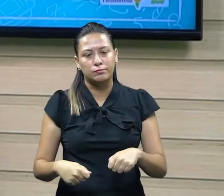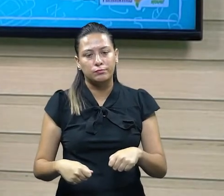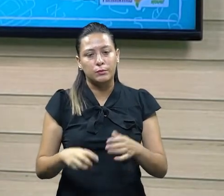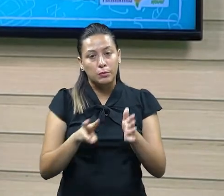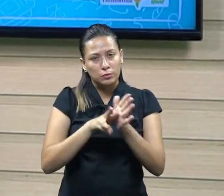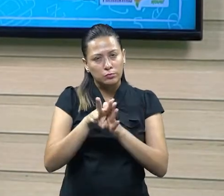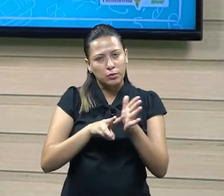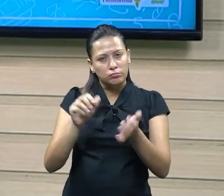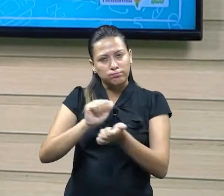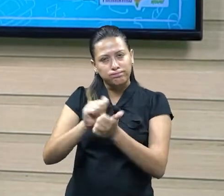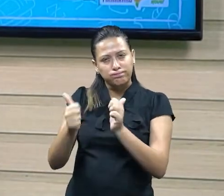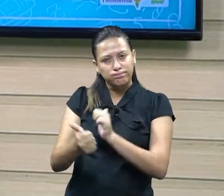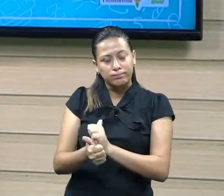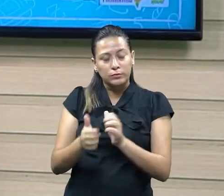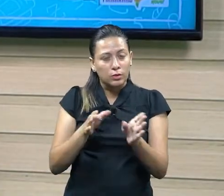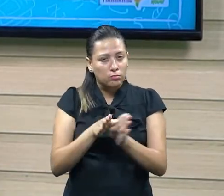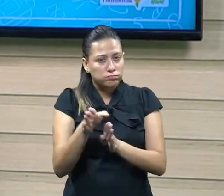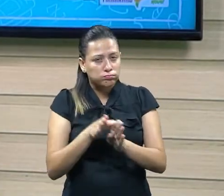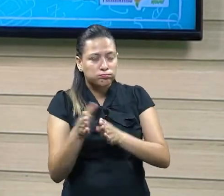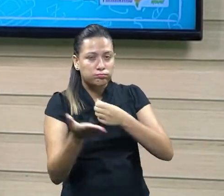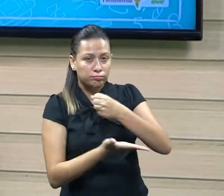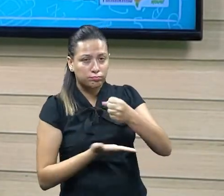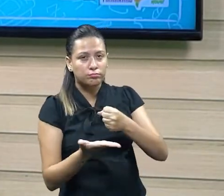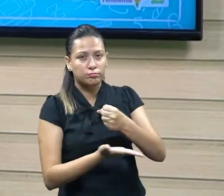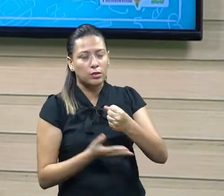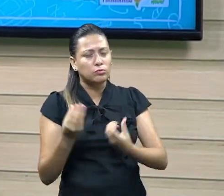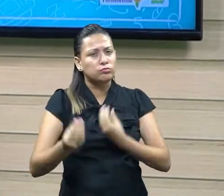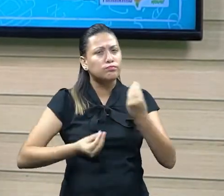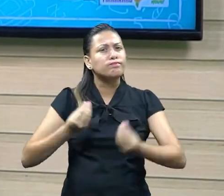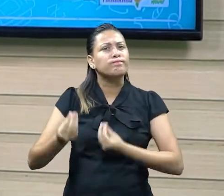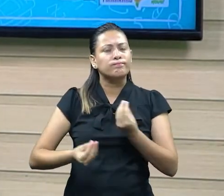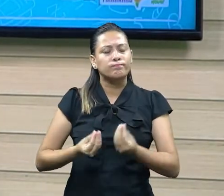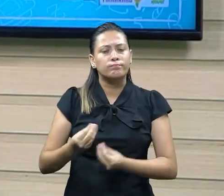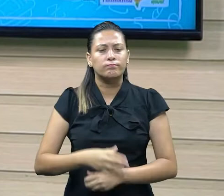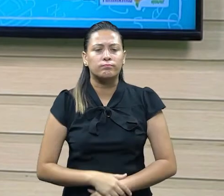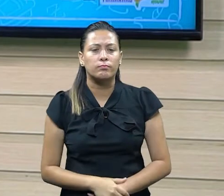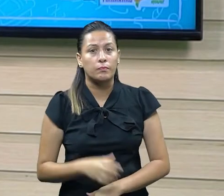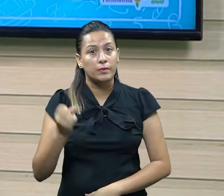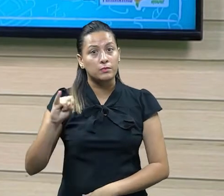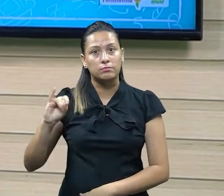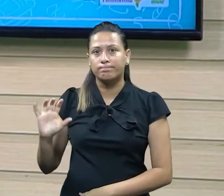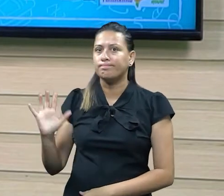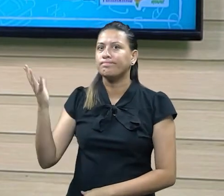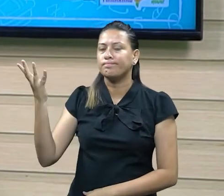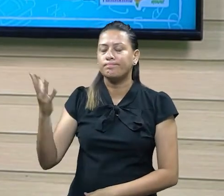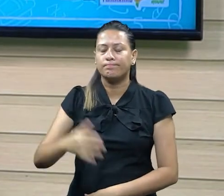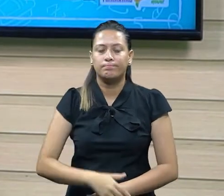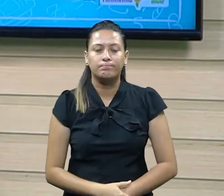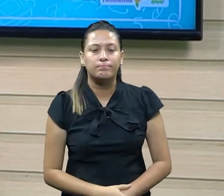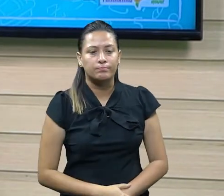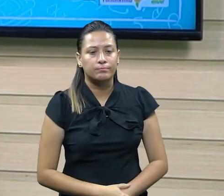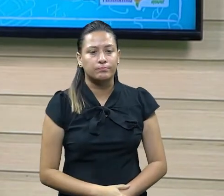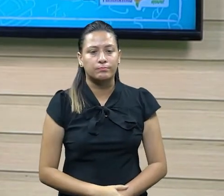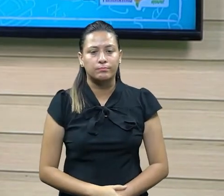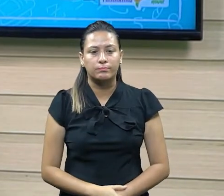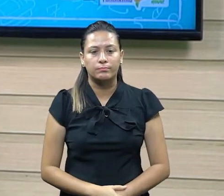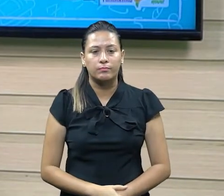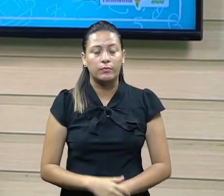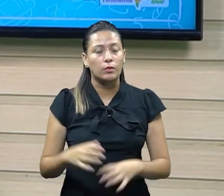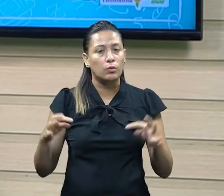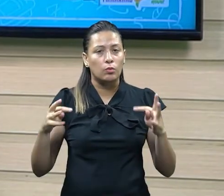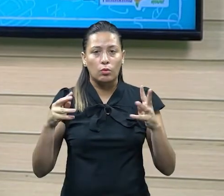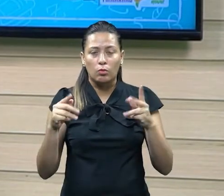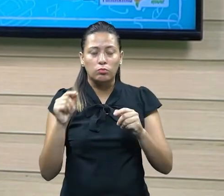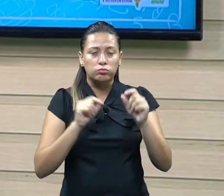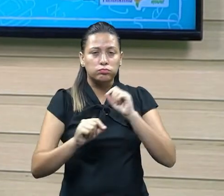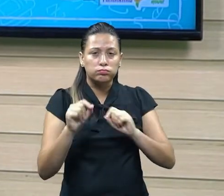a orientação básica de como você deve proceder caso ocorra. Então, todos aqueles